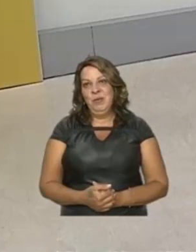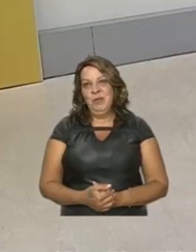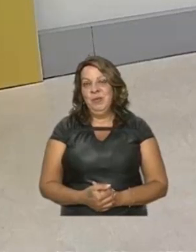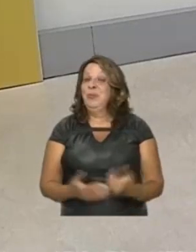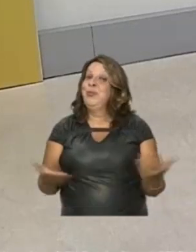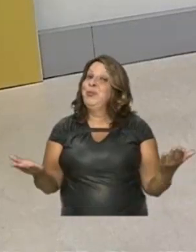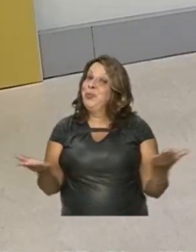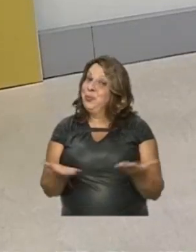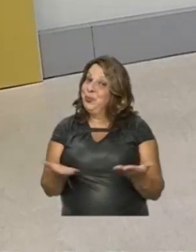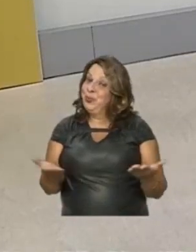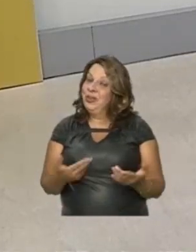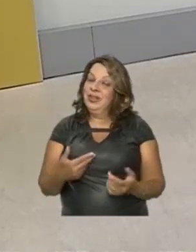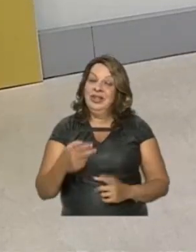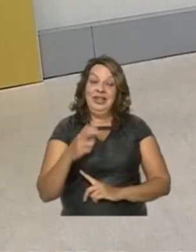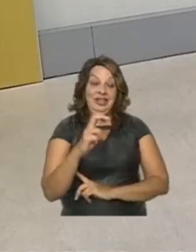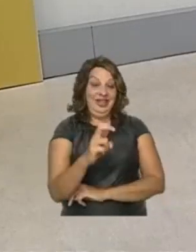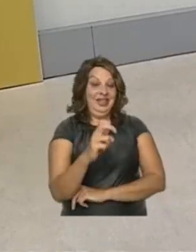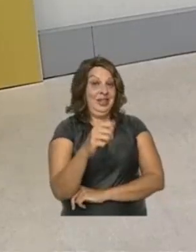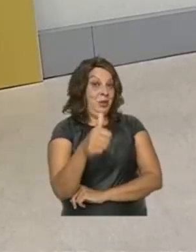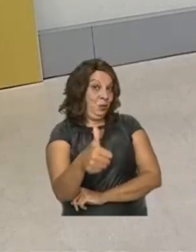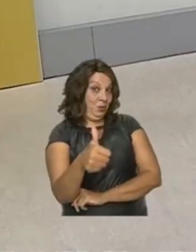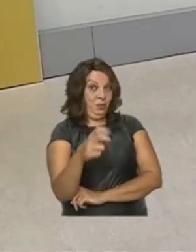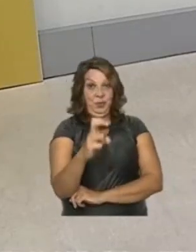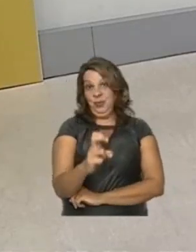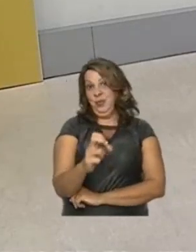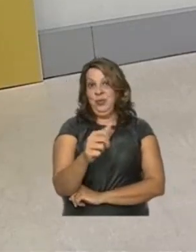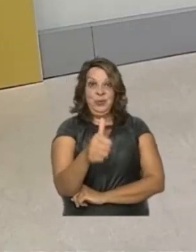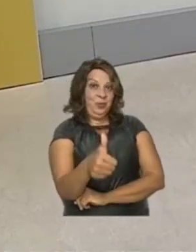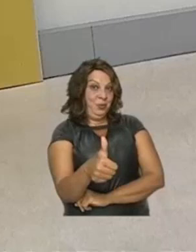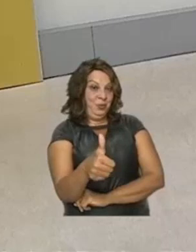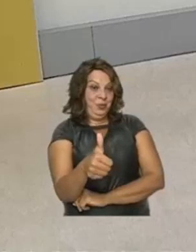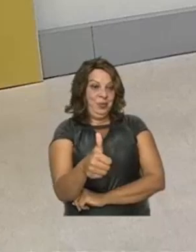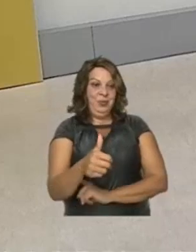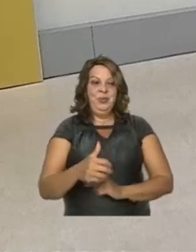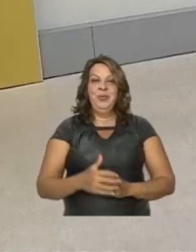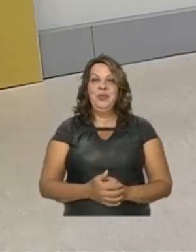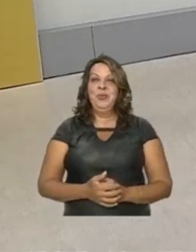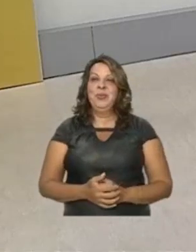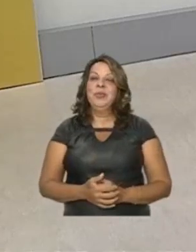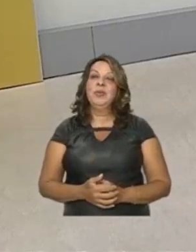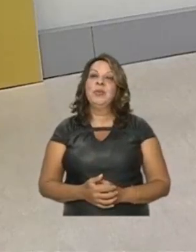Olha aí, saiu 27, 51, 51.